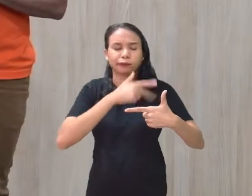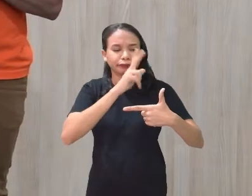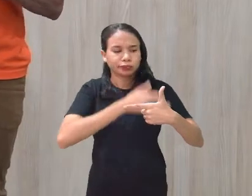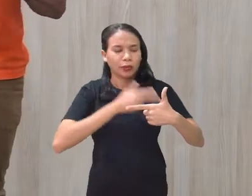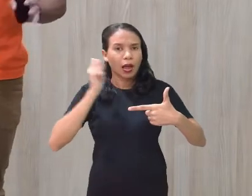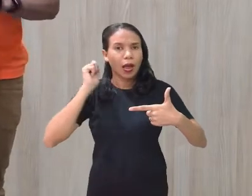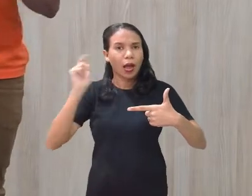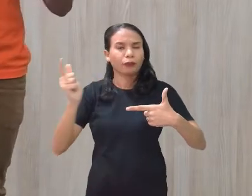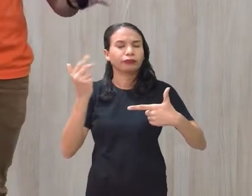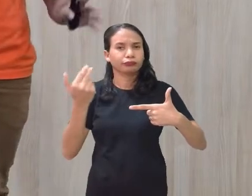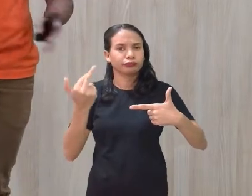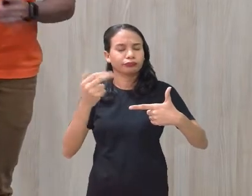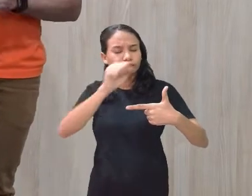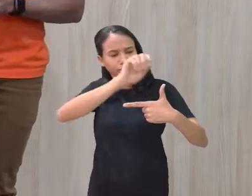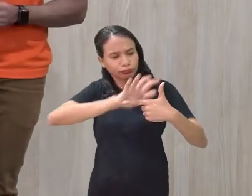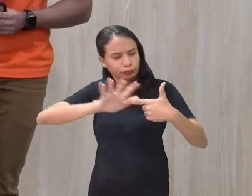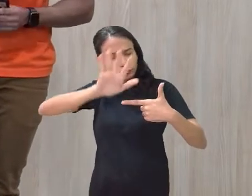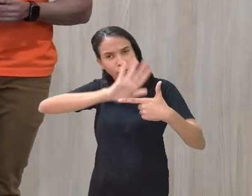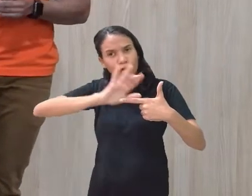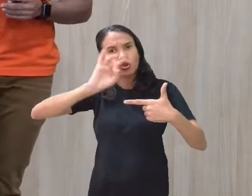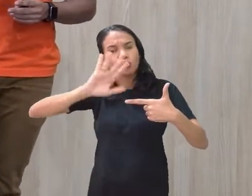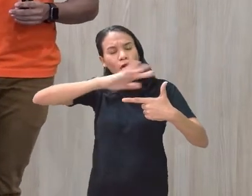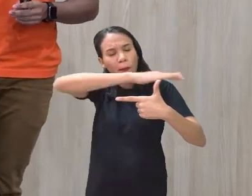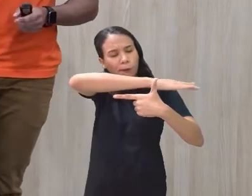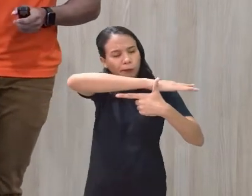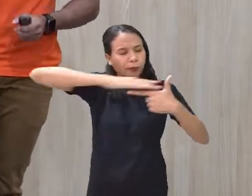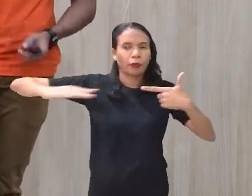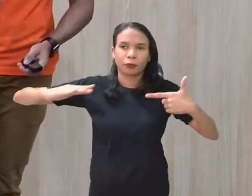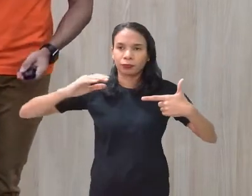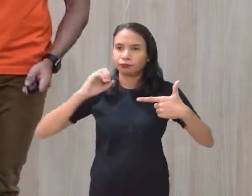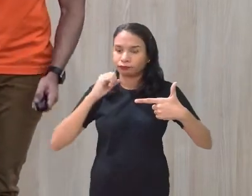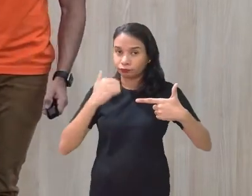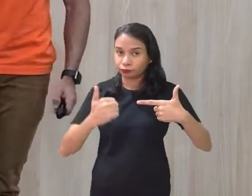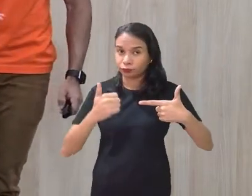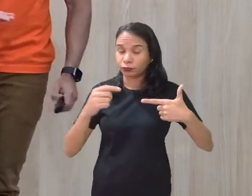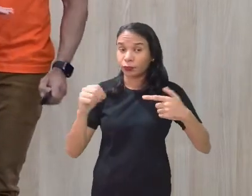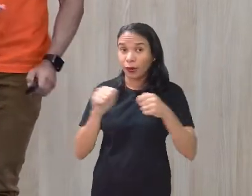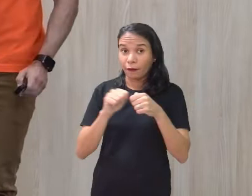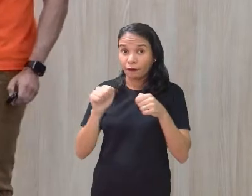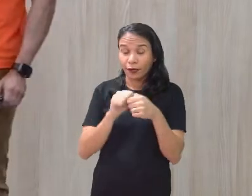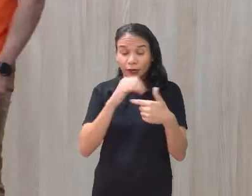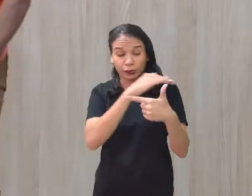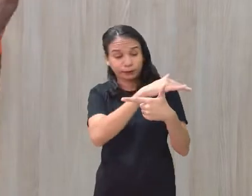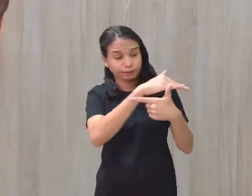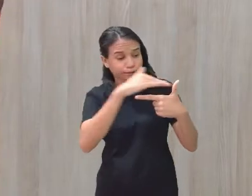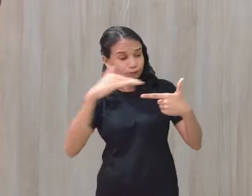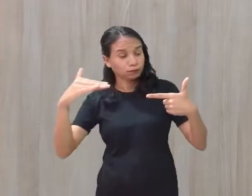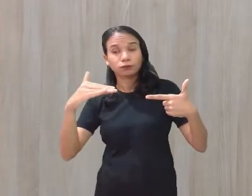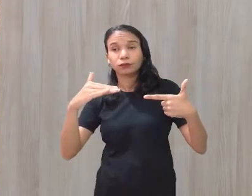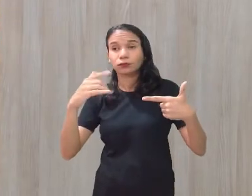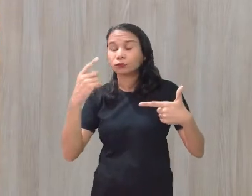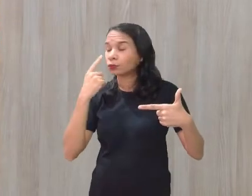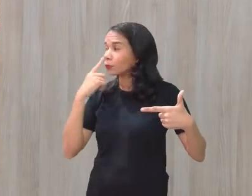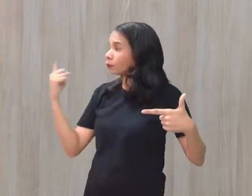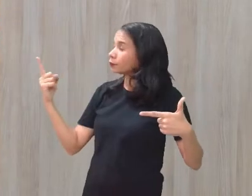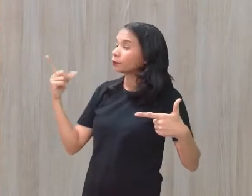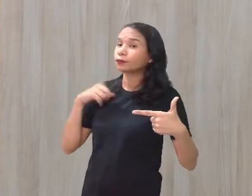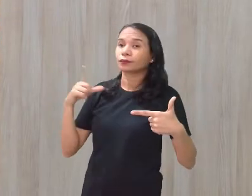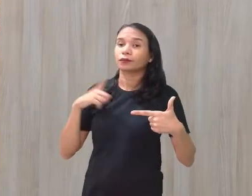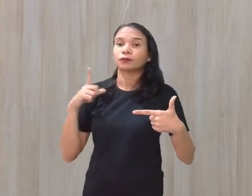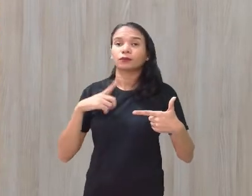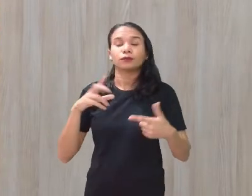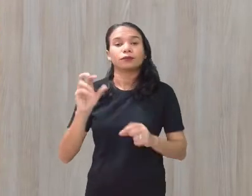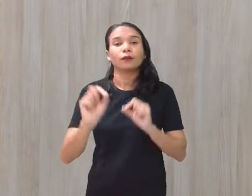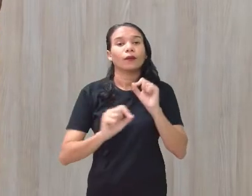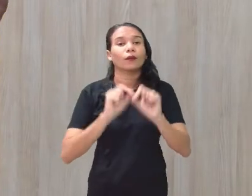azul também é a mesma, tudo igual. Só fiz um traço na horizontal. Quando eu fiz um traço na horizontal, eu dividi